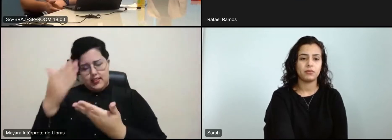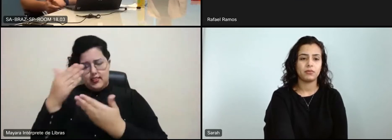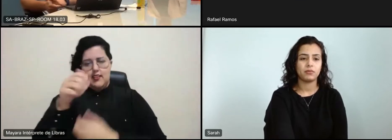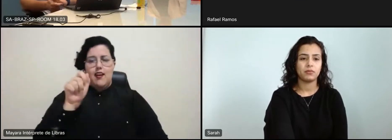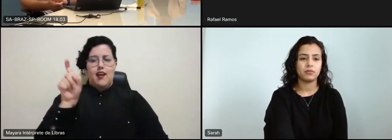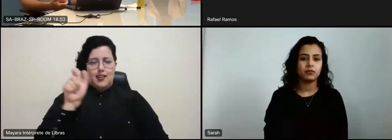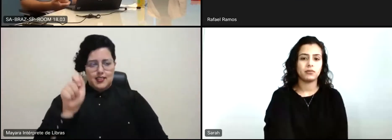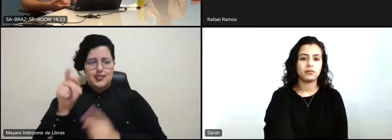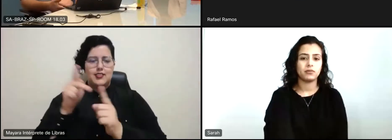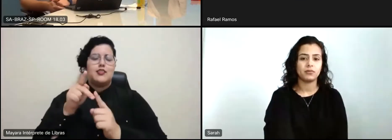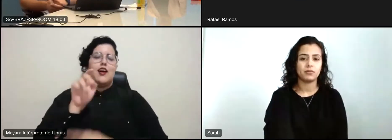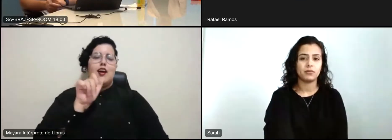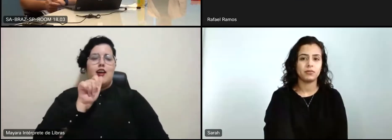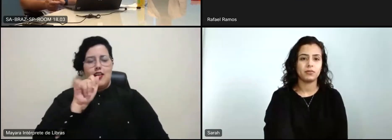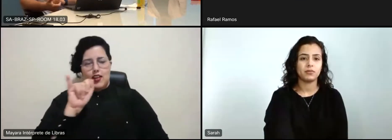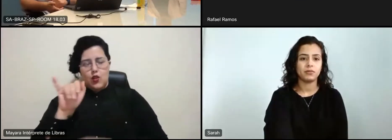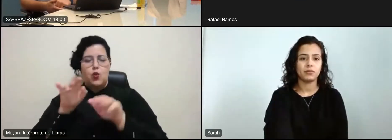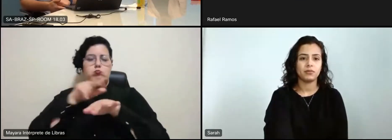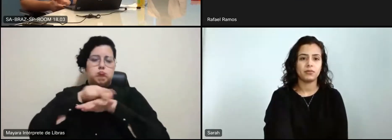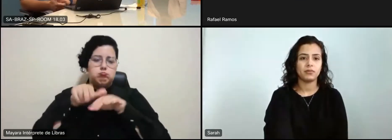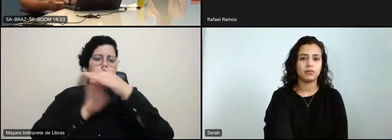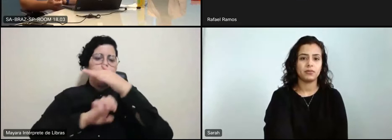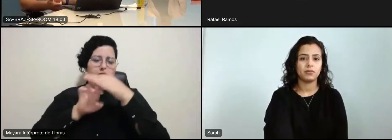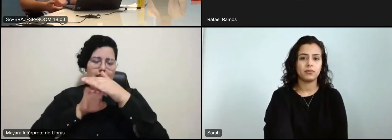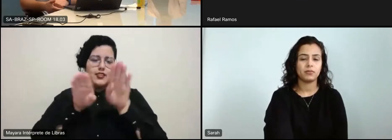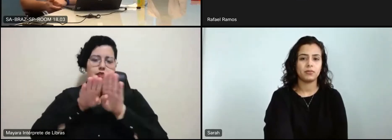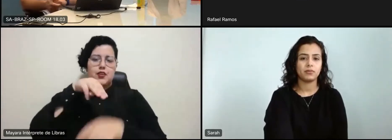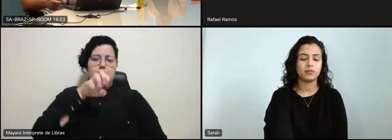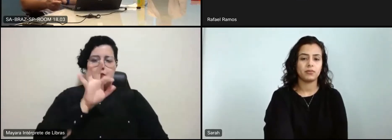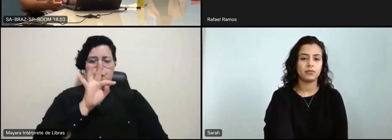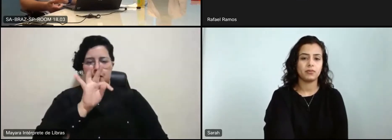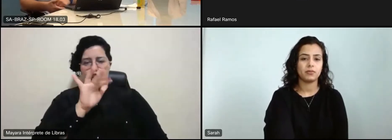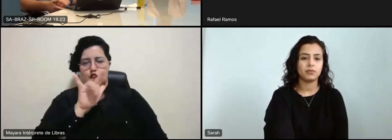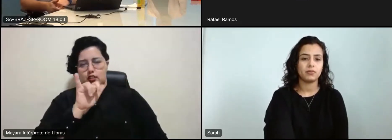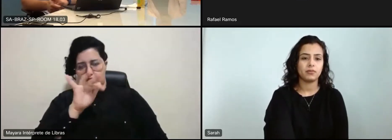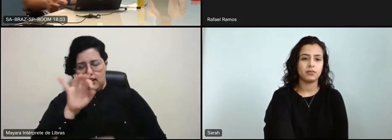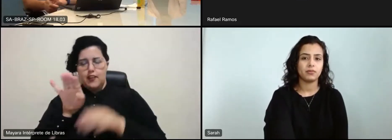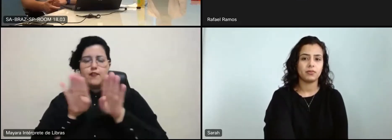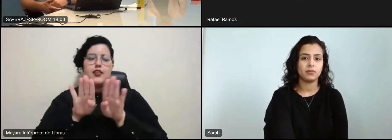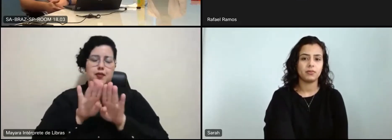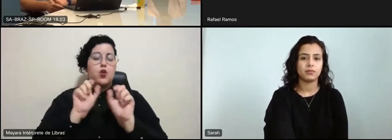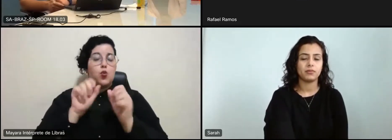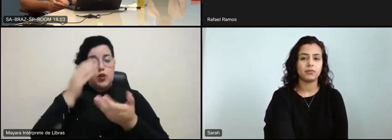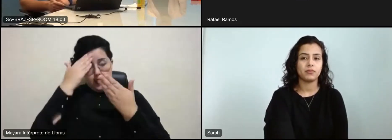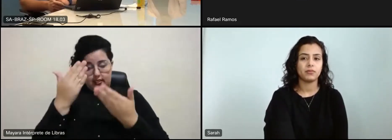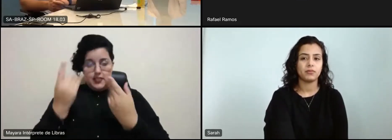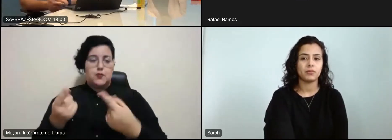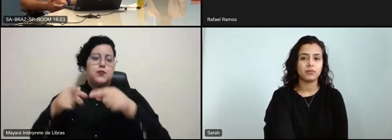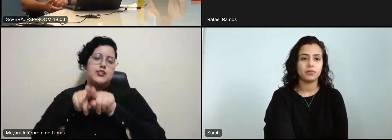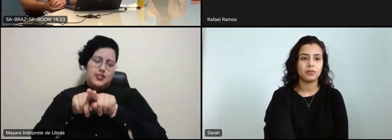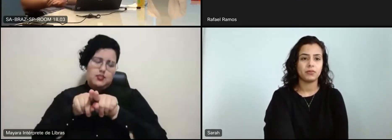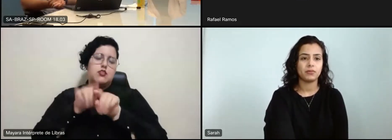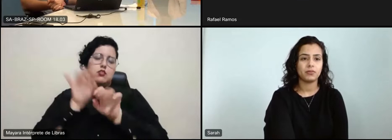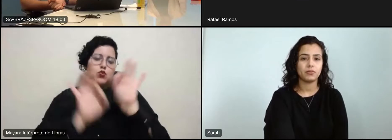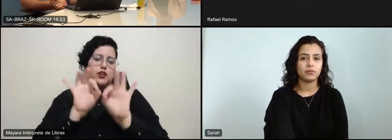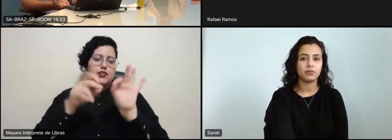Swiss Re, a Aon, a Lockton, a MetLife e a Campos Melo Advogados pela participação e pela organização de todo esse